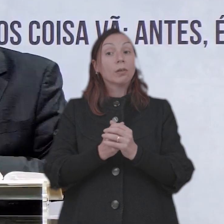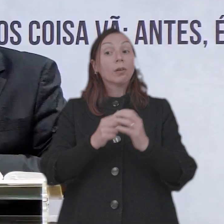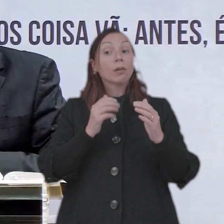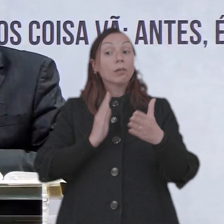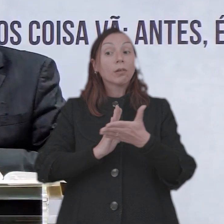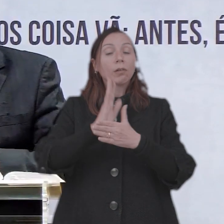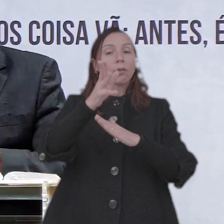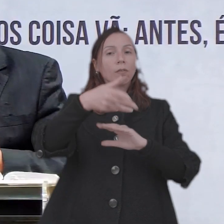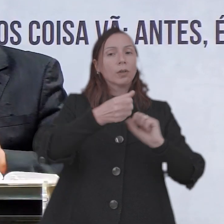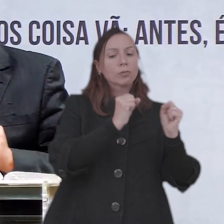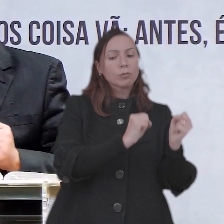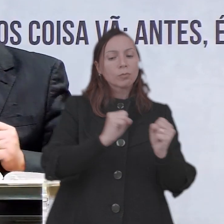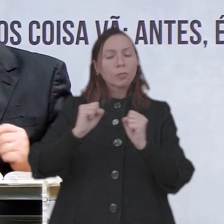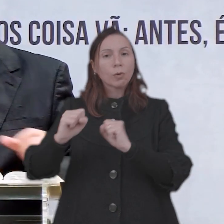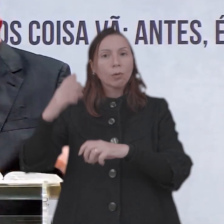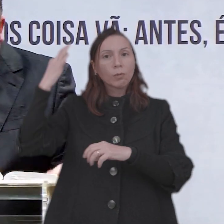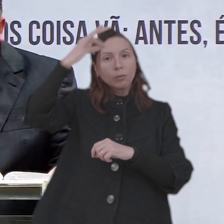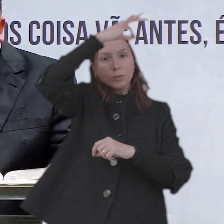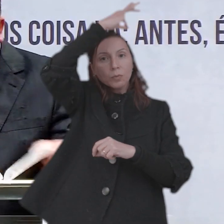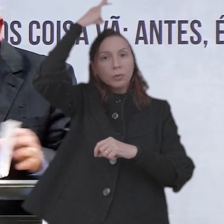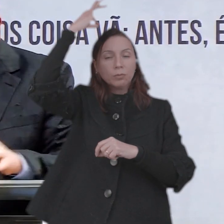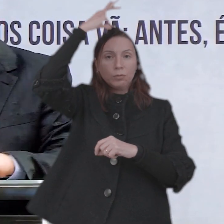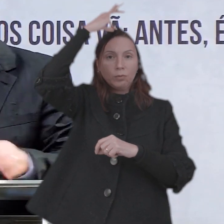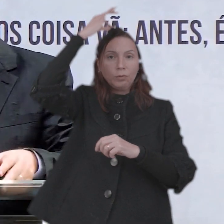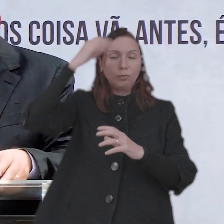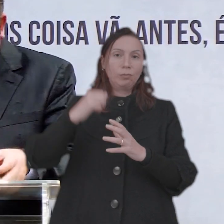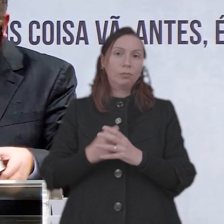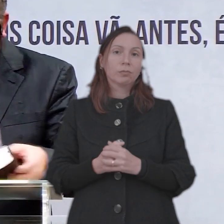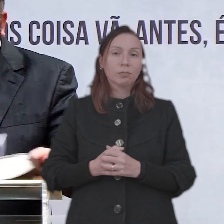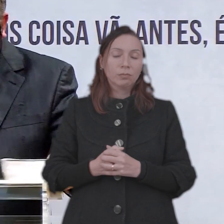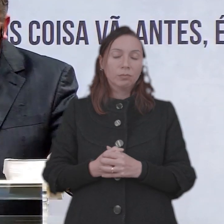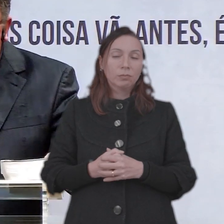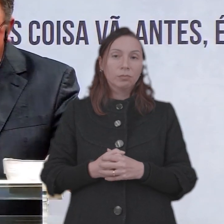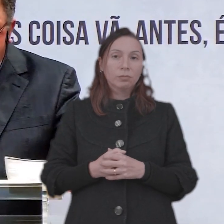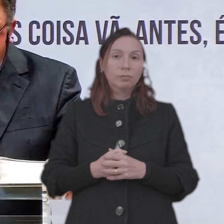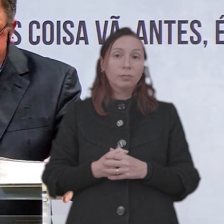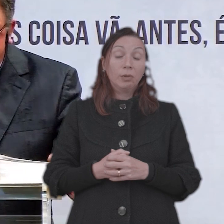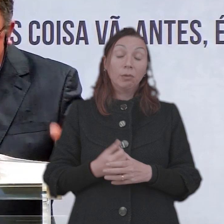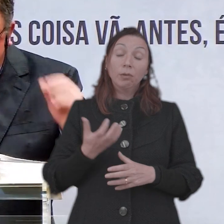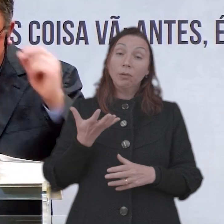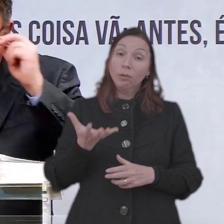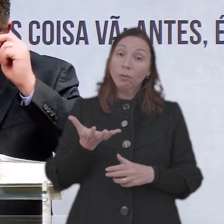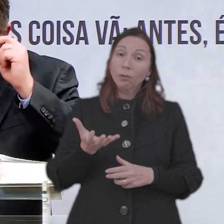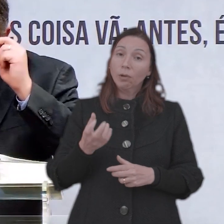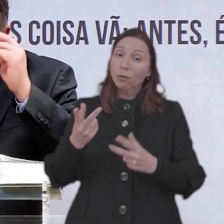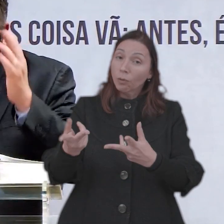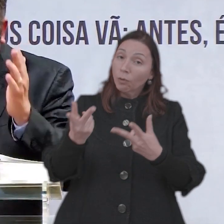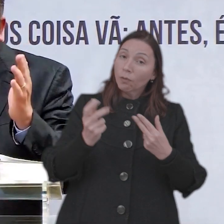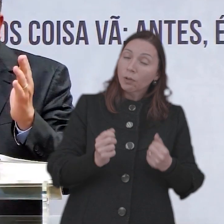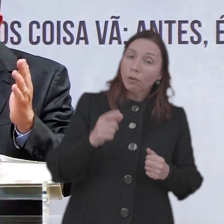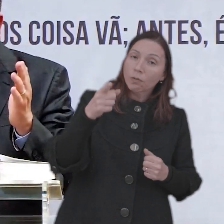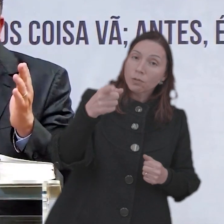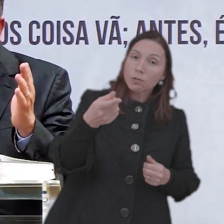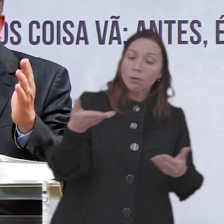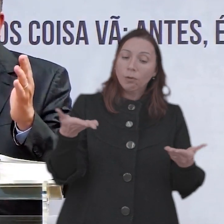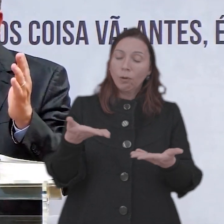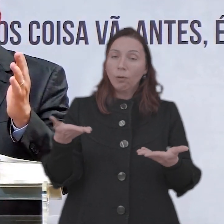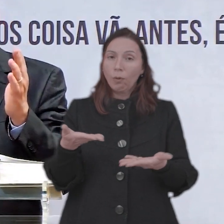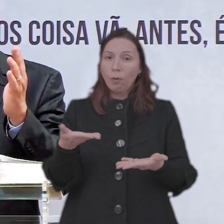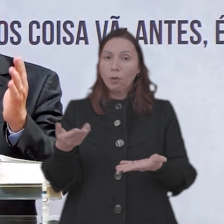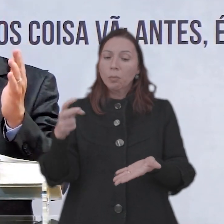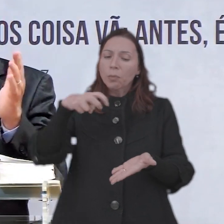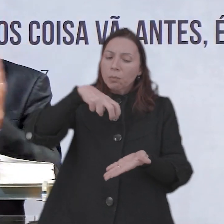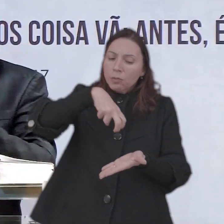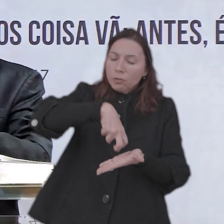Espírito Santo. Eu quero fazer aplicação, quero convidar você, se você quiser ajoelhar aí onde você está,